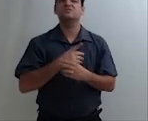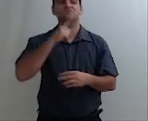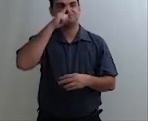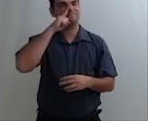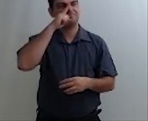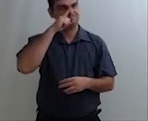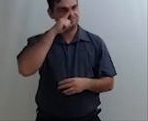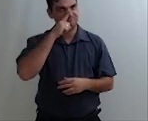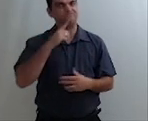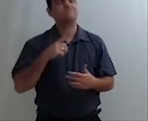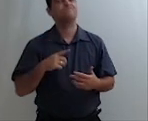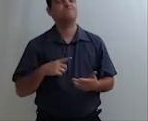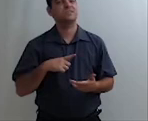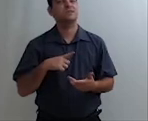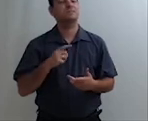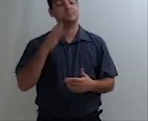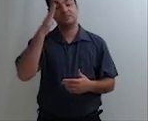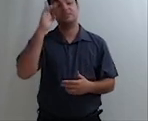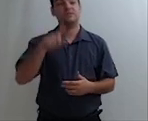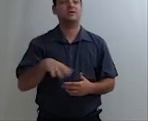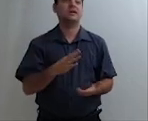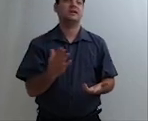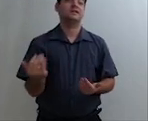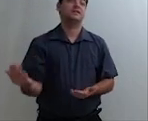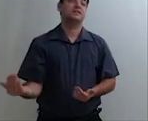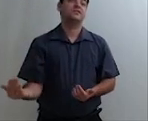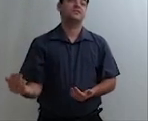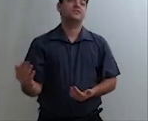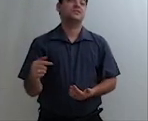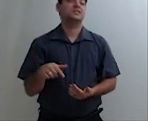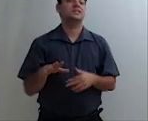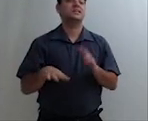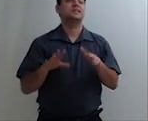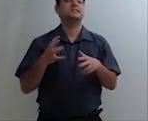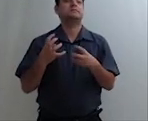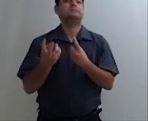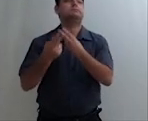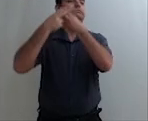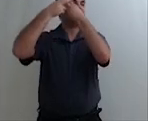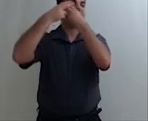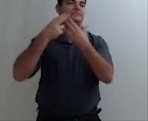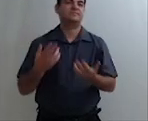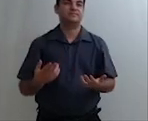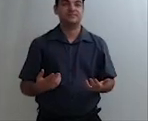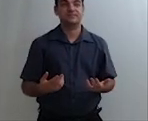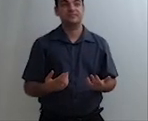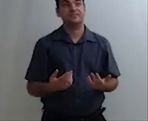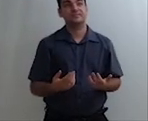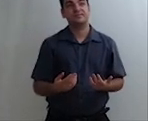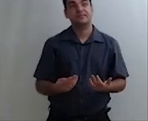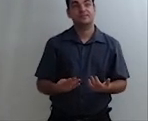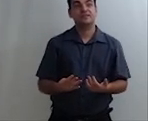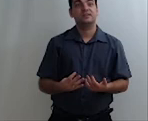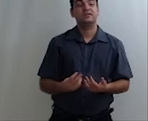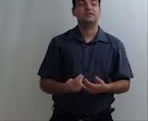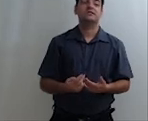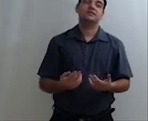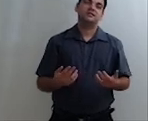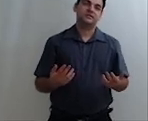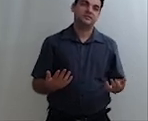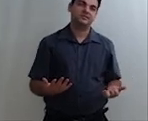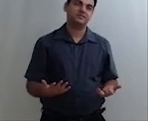cabeça das crianças determinad fatos determinados fatos que efetivamente não ocorriam mas é aquela